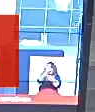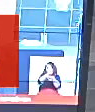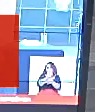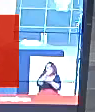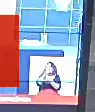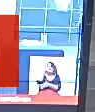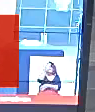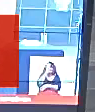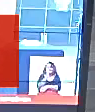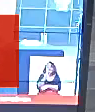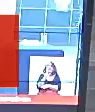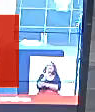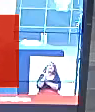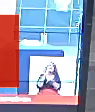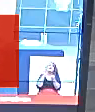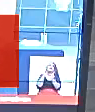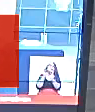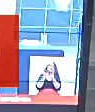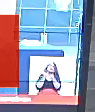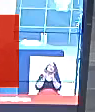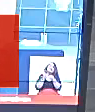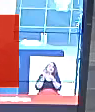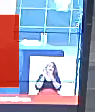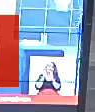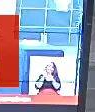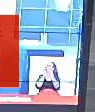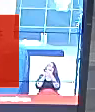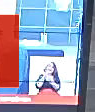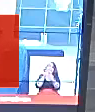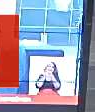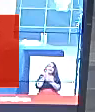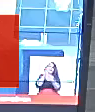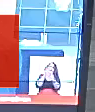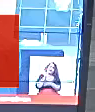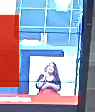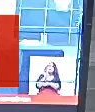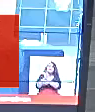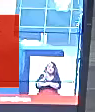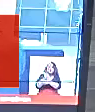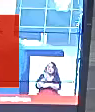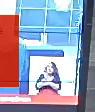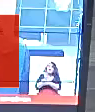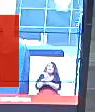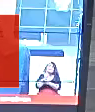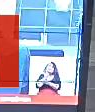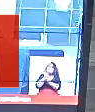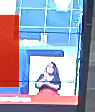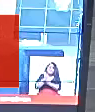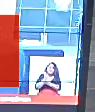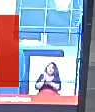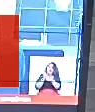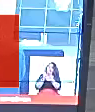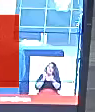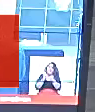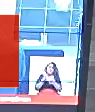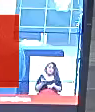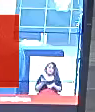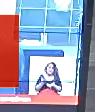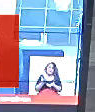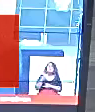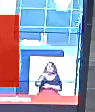mesma, a briga é a mesma de sempre. Então você, vereador, ao lado, né, teu irmão que é de São Gotardo, coordenador